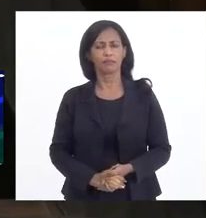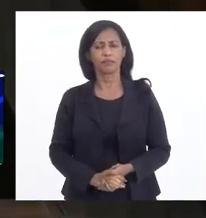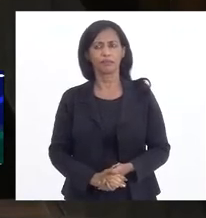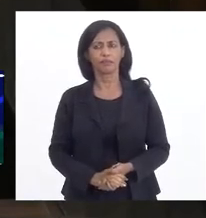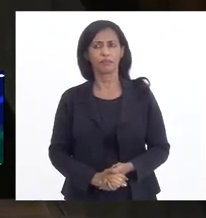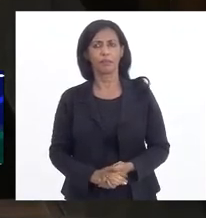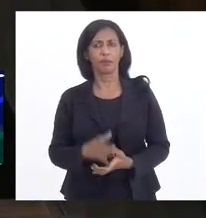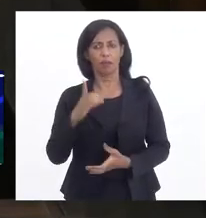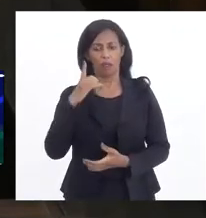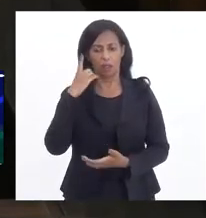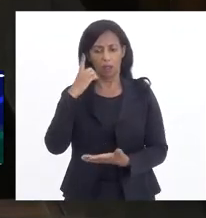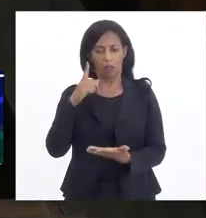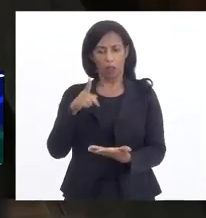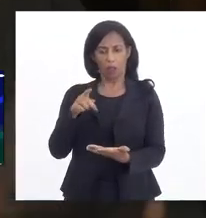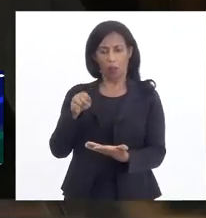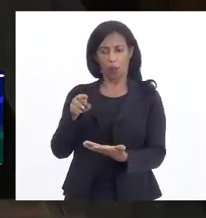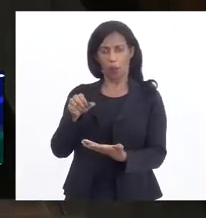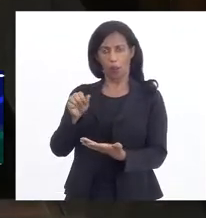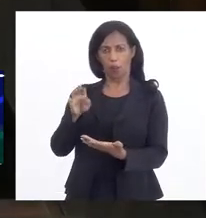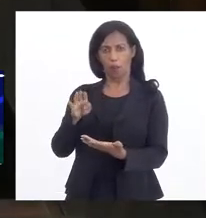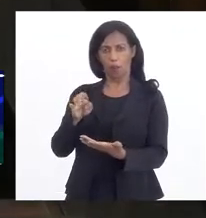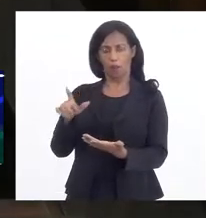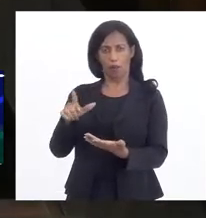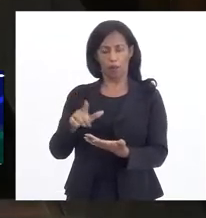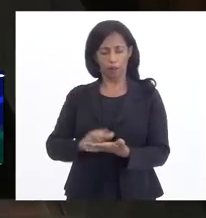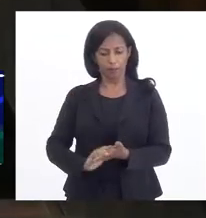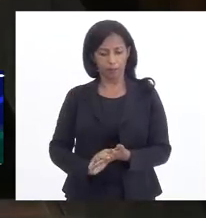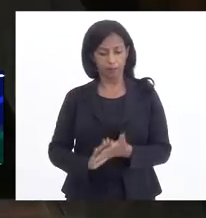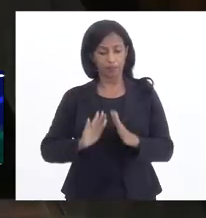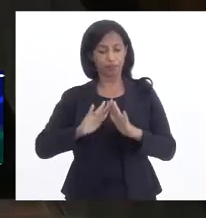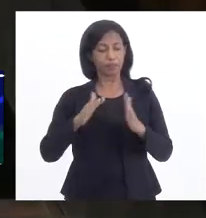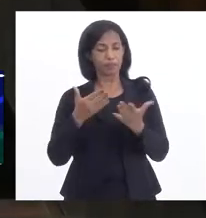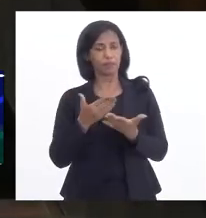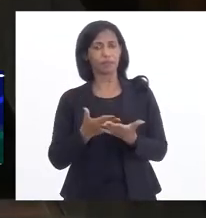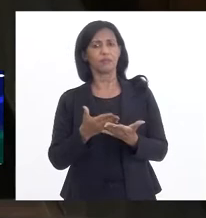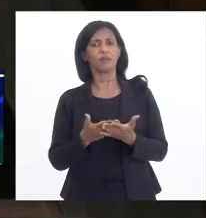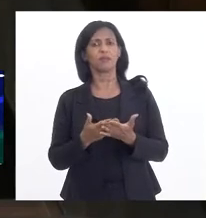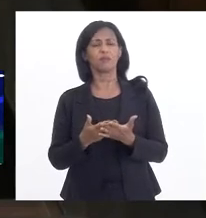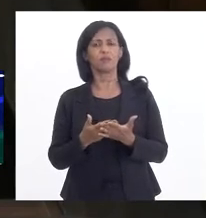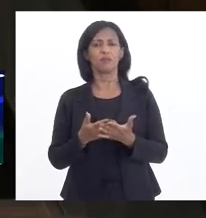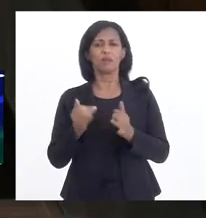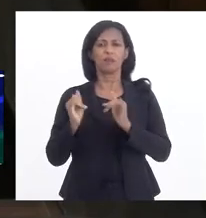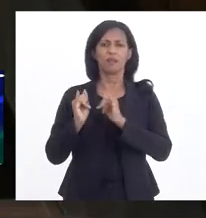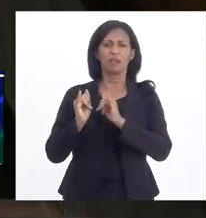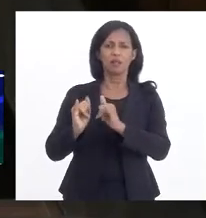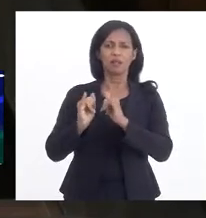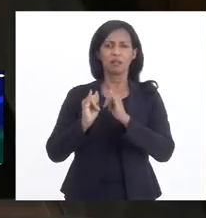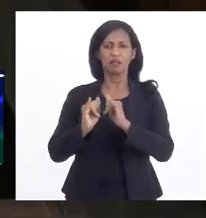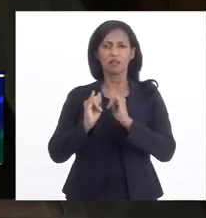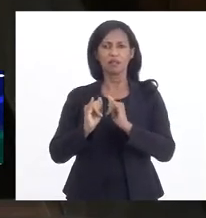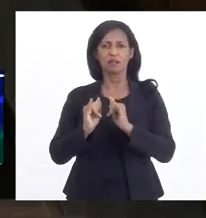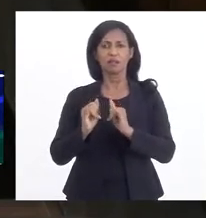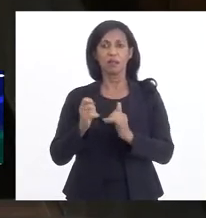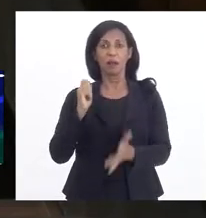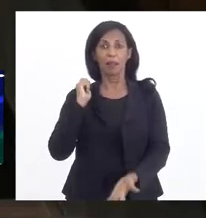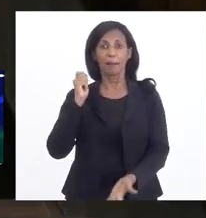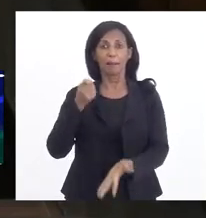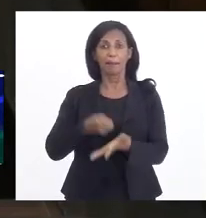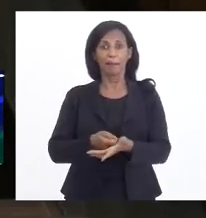o que chama a atenção, deputado Pubel, o que chama a atenção é que as escolas foram informadas de que deverão